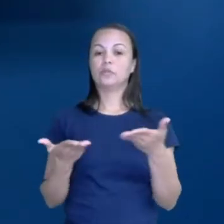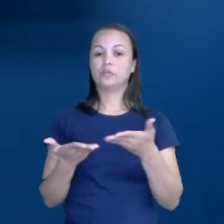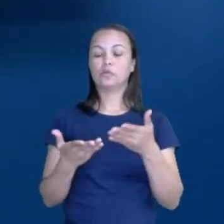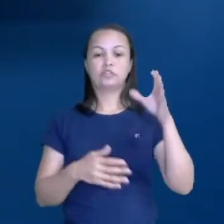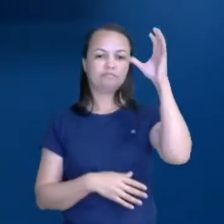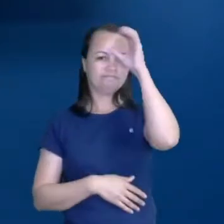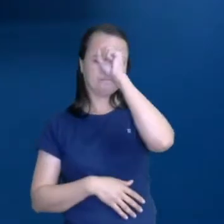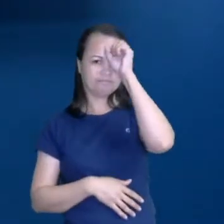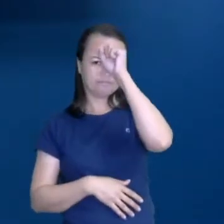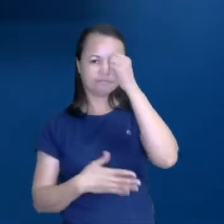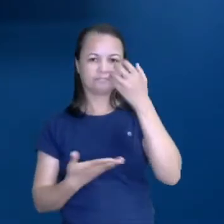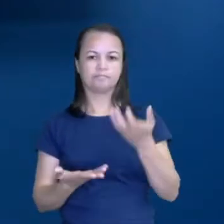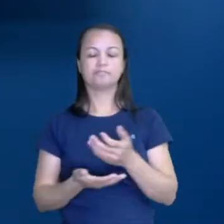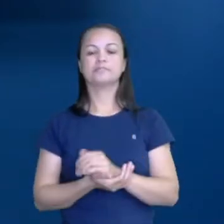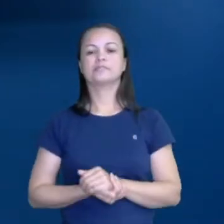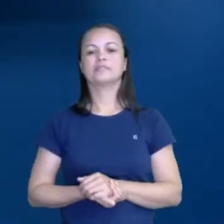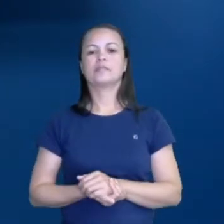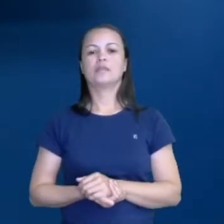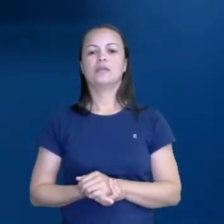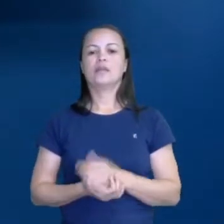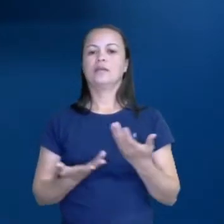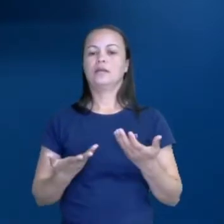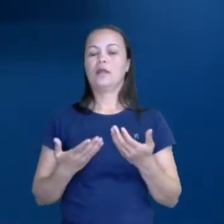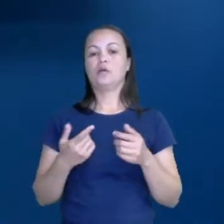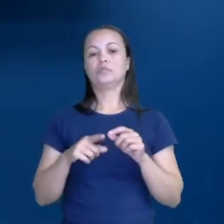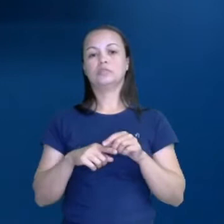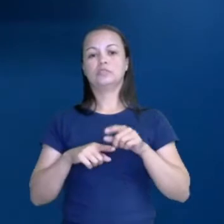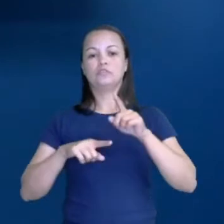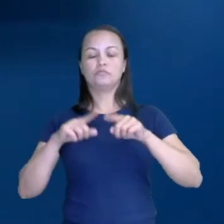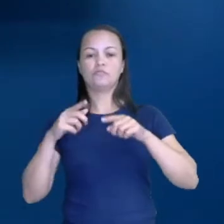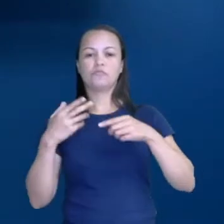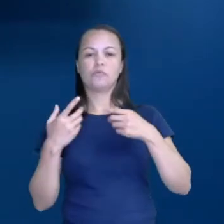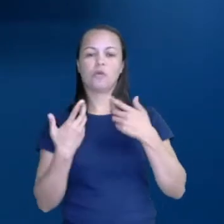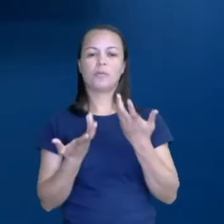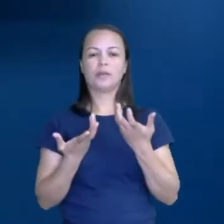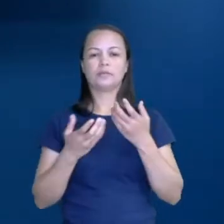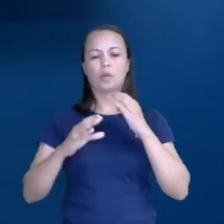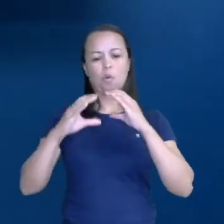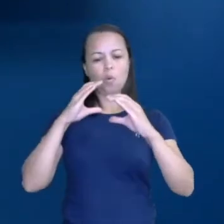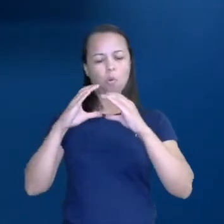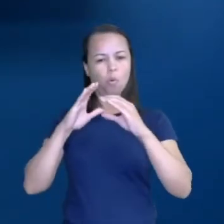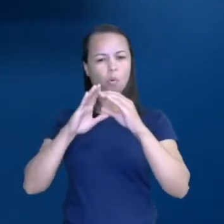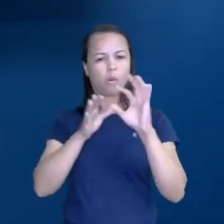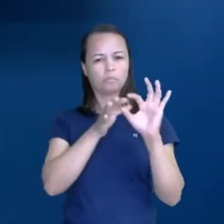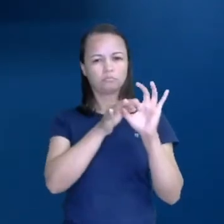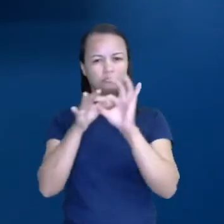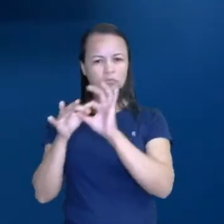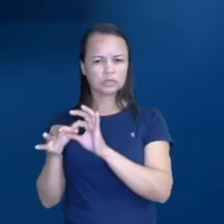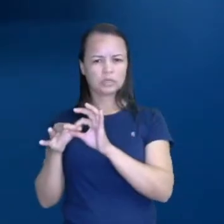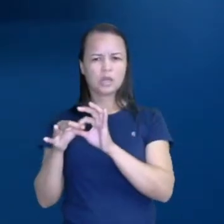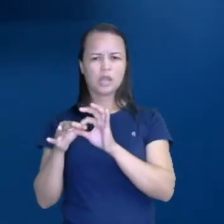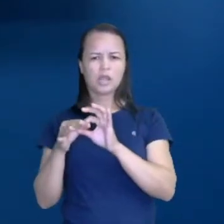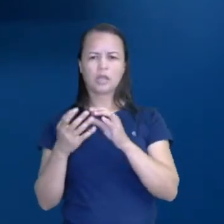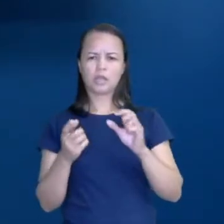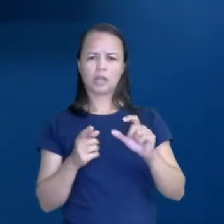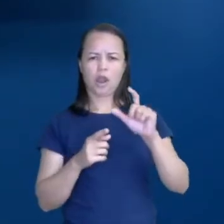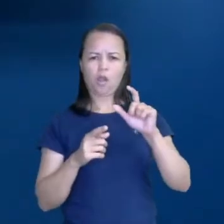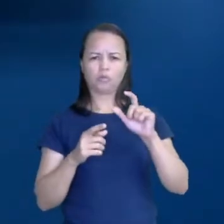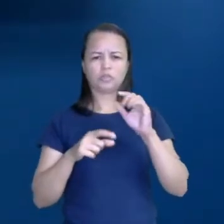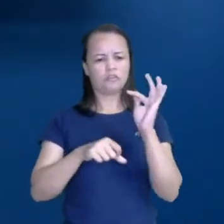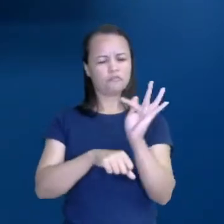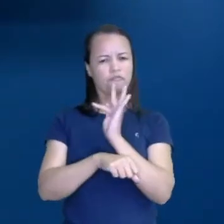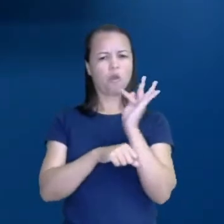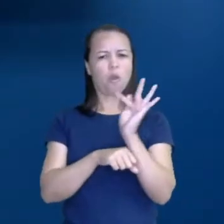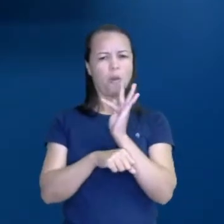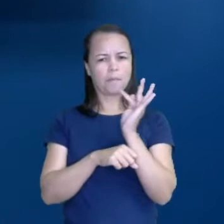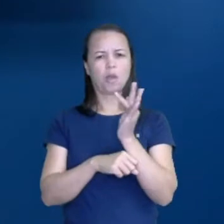aula de hoje. Grau de formalidade do contexto da comunicação. O que é isso, grau de formalidade? Quando a gente